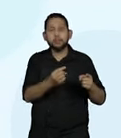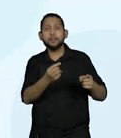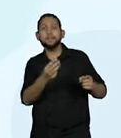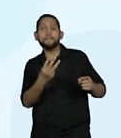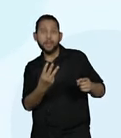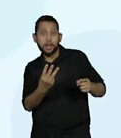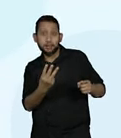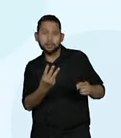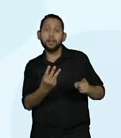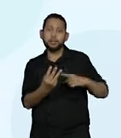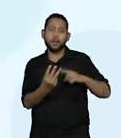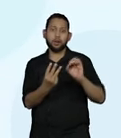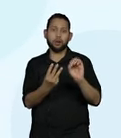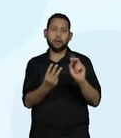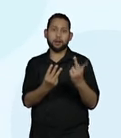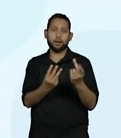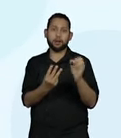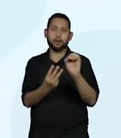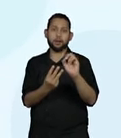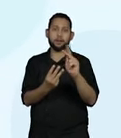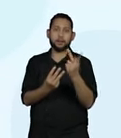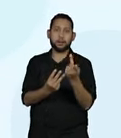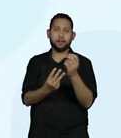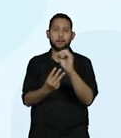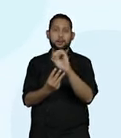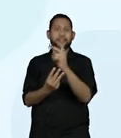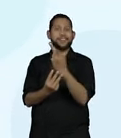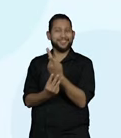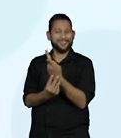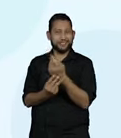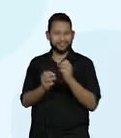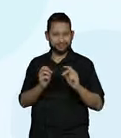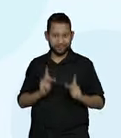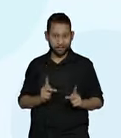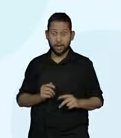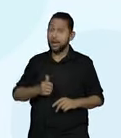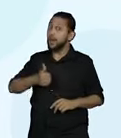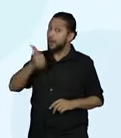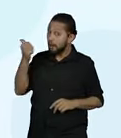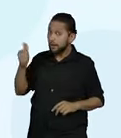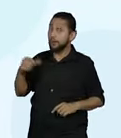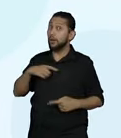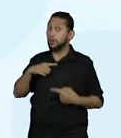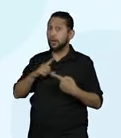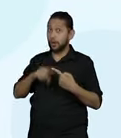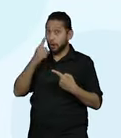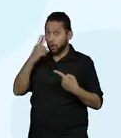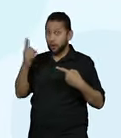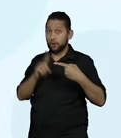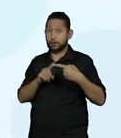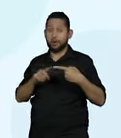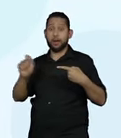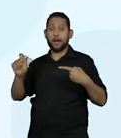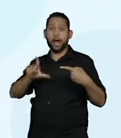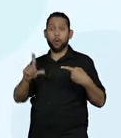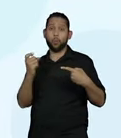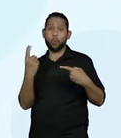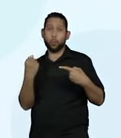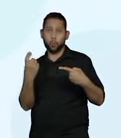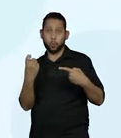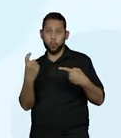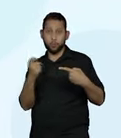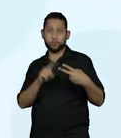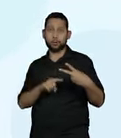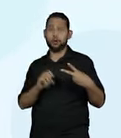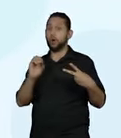multiplicados por 3. Então, no caso dessa partícula, eu tenho um átomo de alumínio,